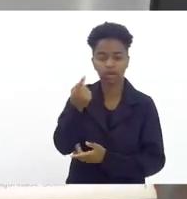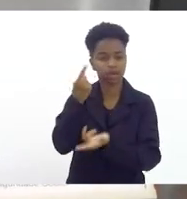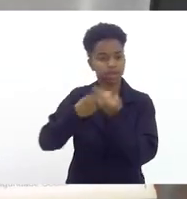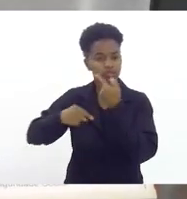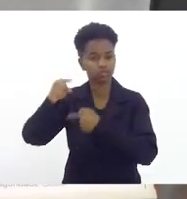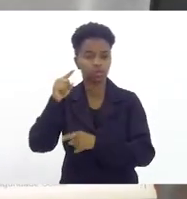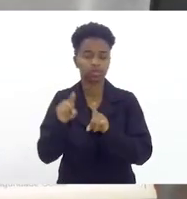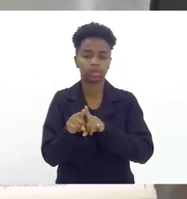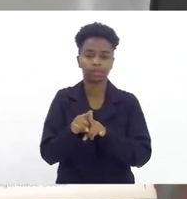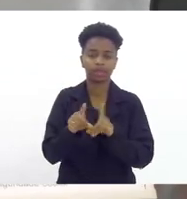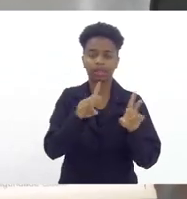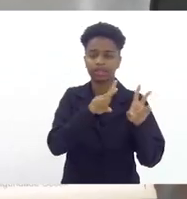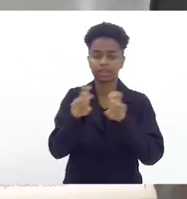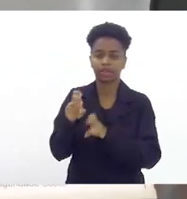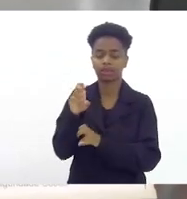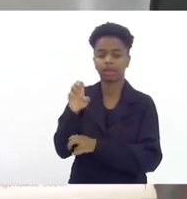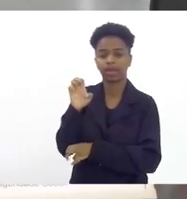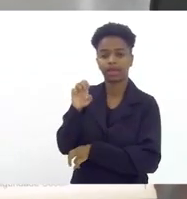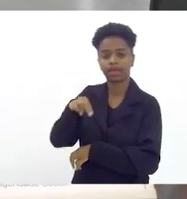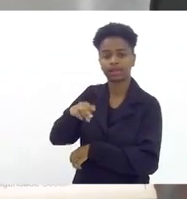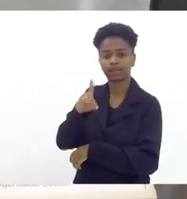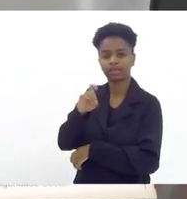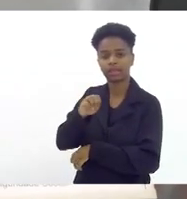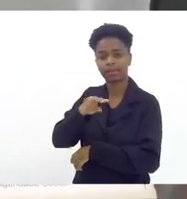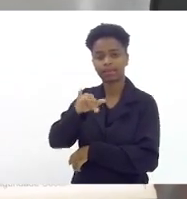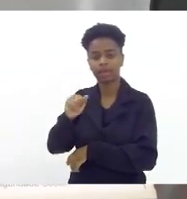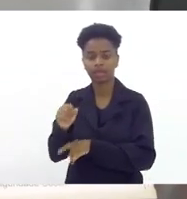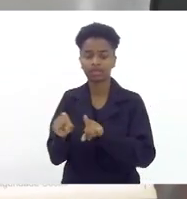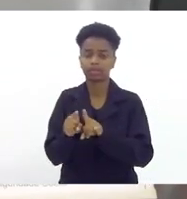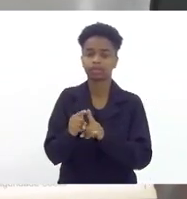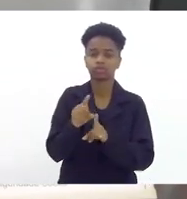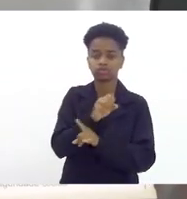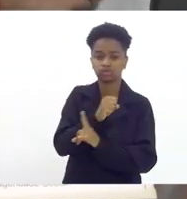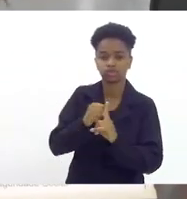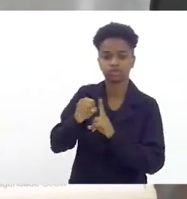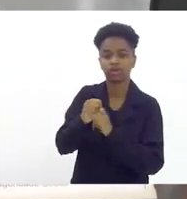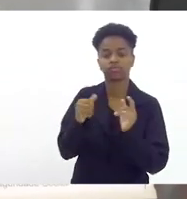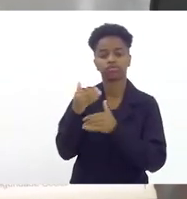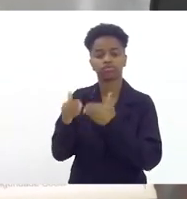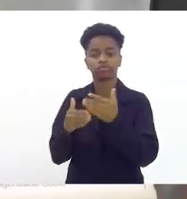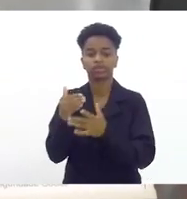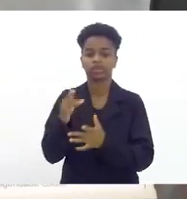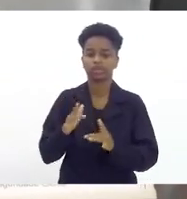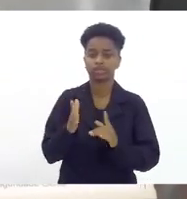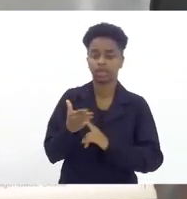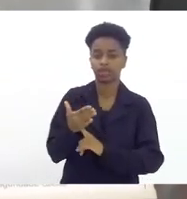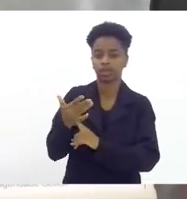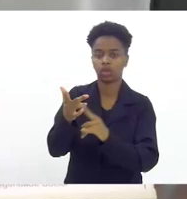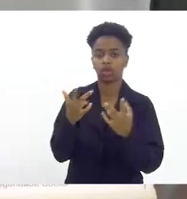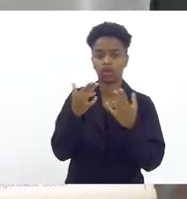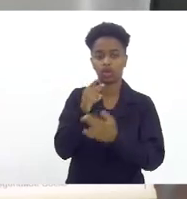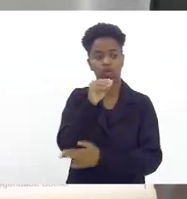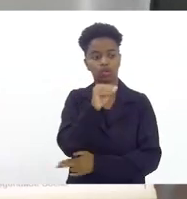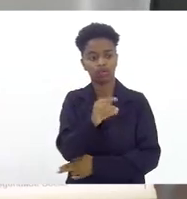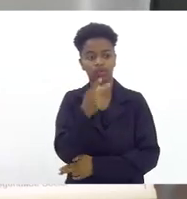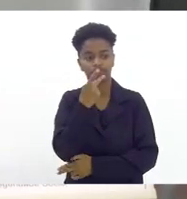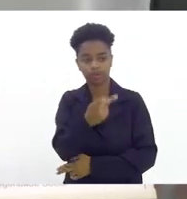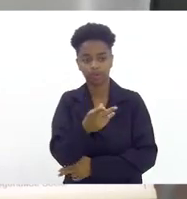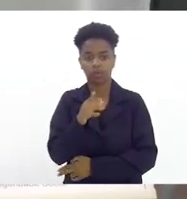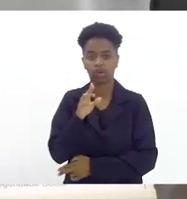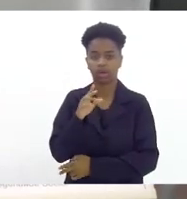de questões endêmicas de questões sociais de desenvolvimento de tecnologia como bem colocou aqui a representante Damião